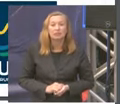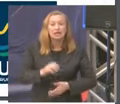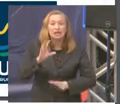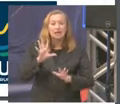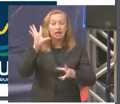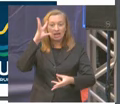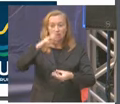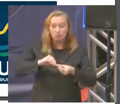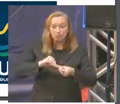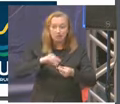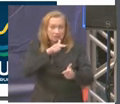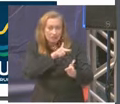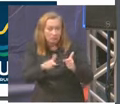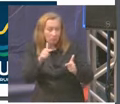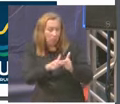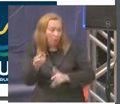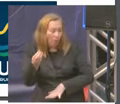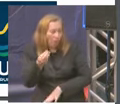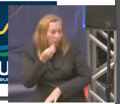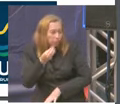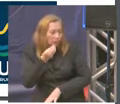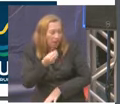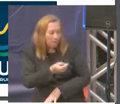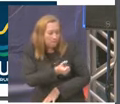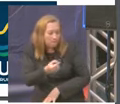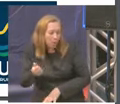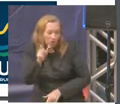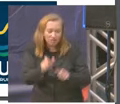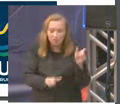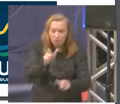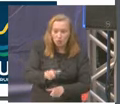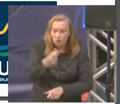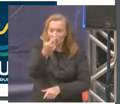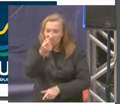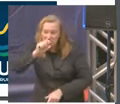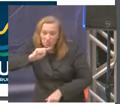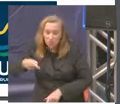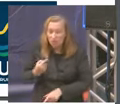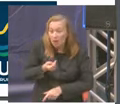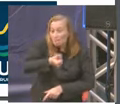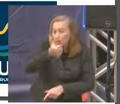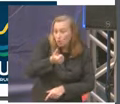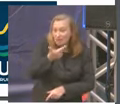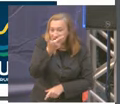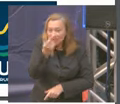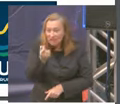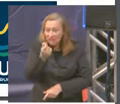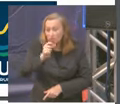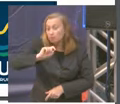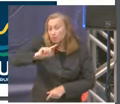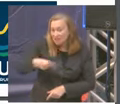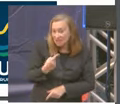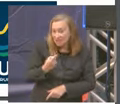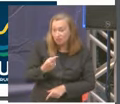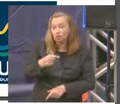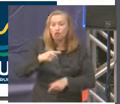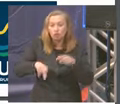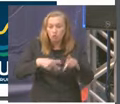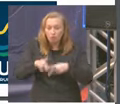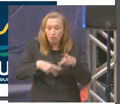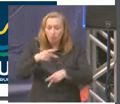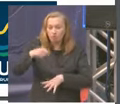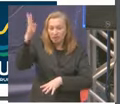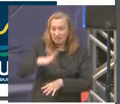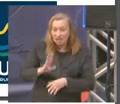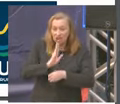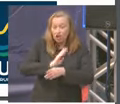Resumindo esse problema oportunidade, tem pouca gente, 20 milhões de pessoas é muito pouco, 10% da população brasileira com curso superior. A gente